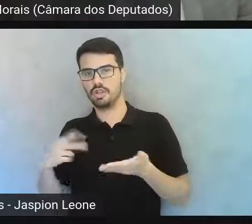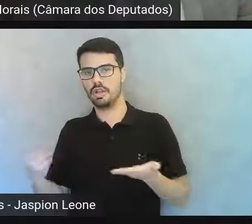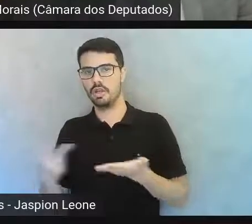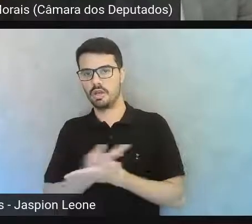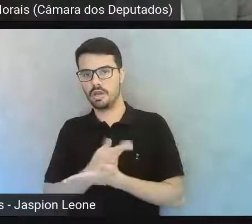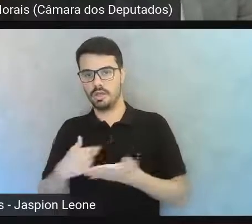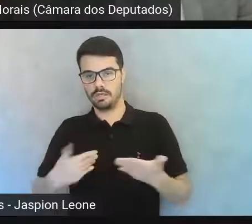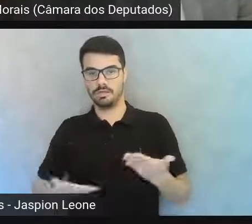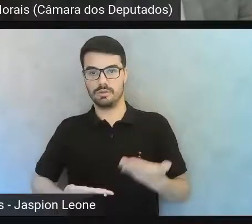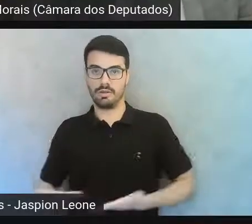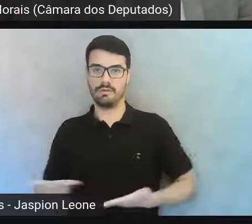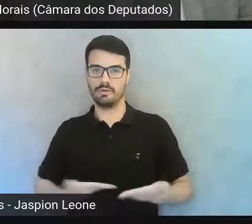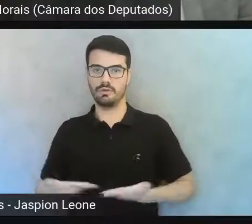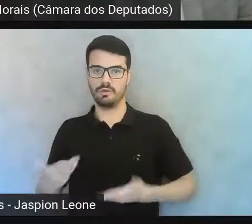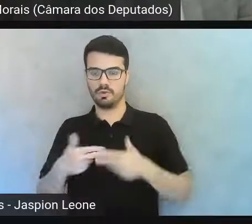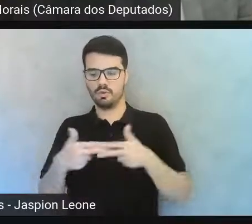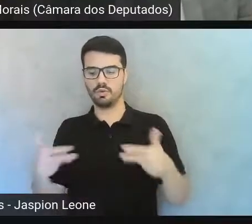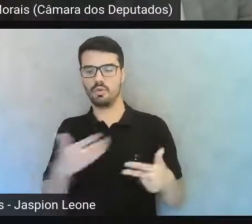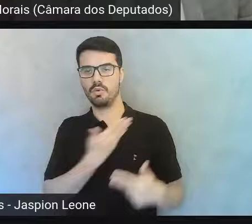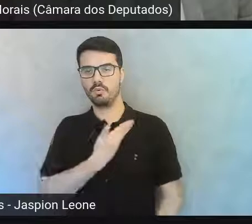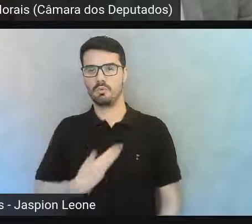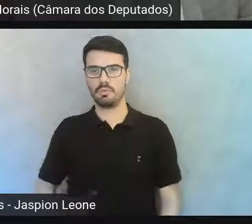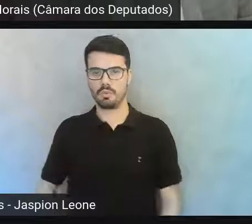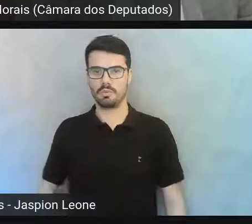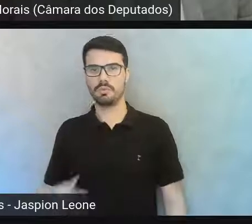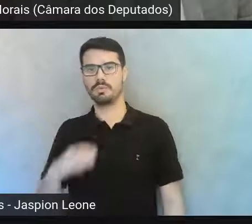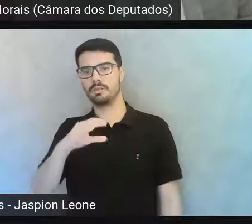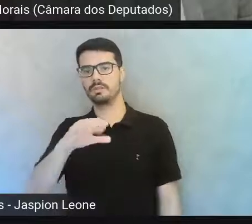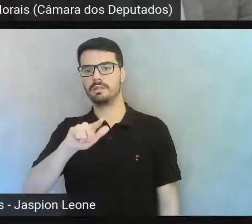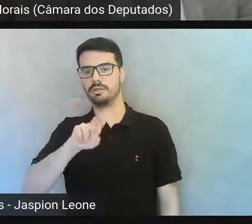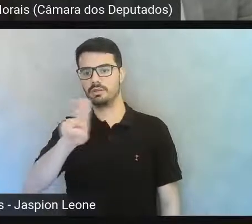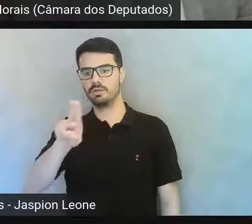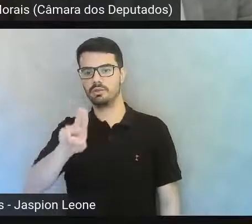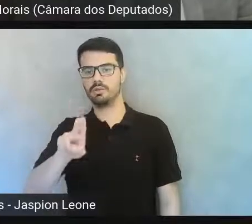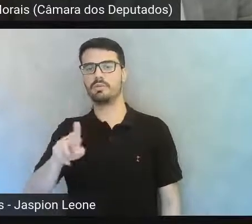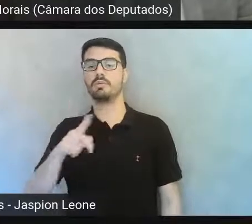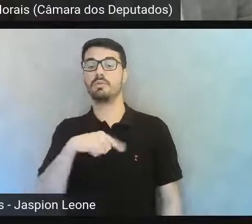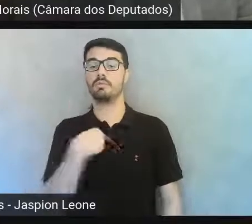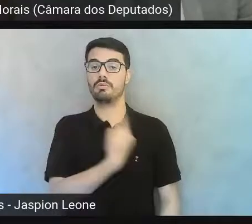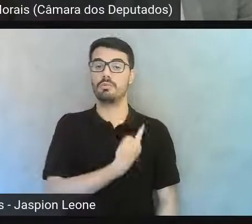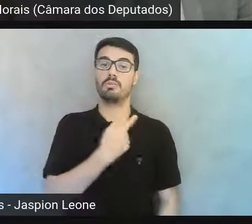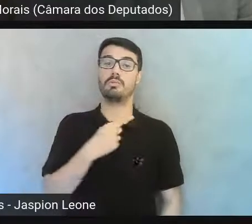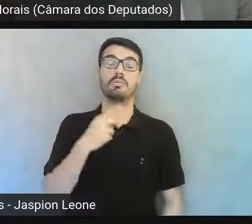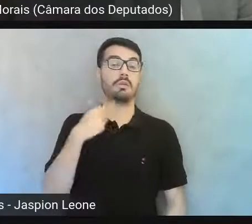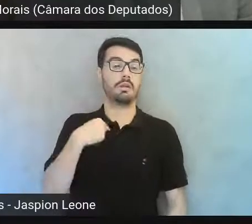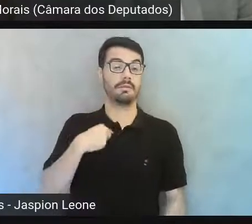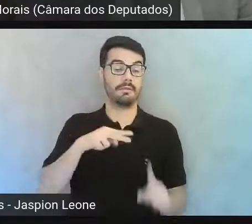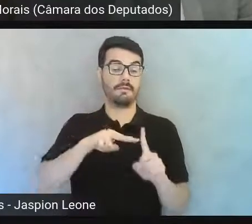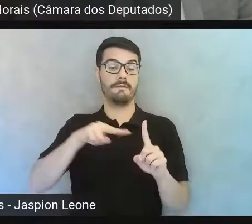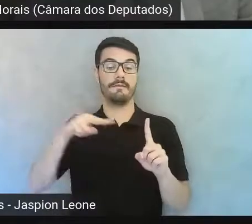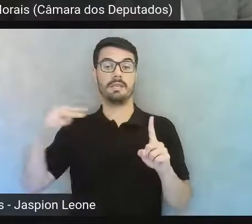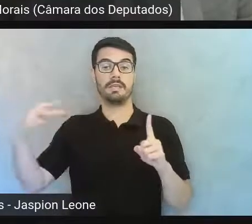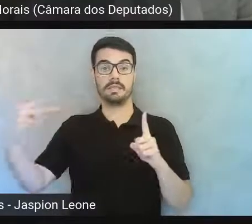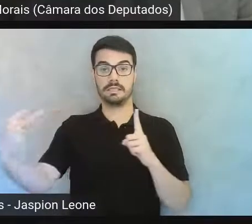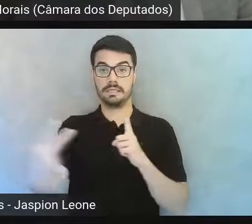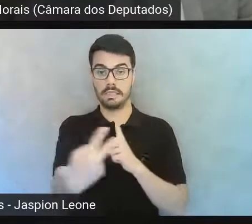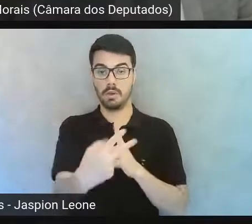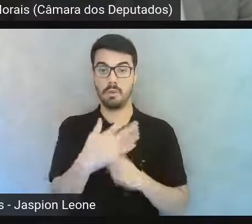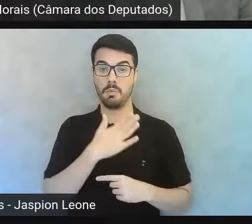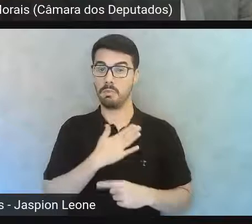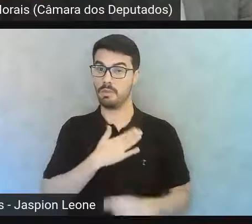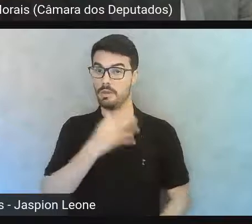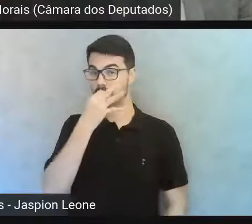público, de servidor da CGU, para poder trazer a minha visão em relação a esse